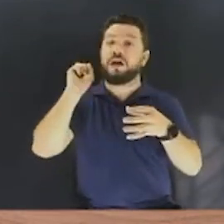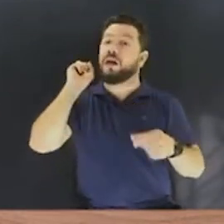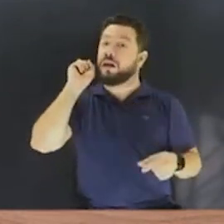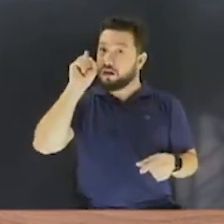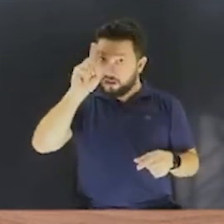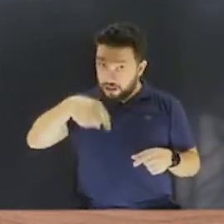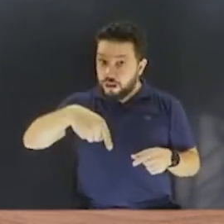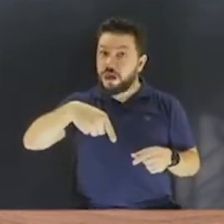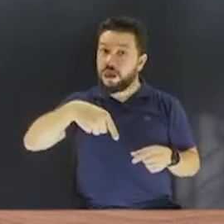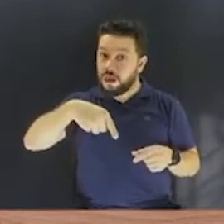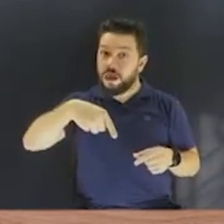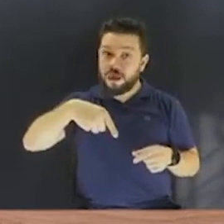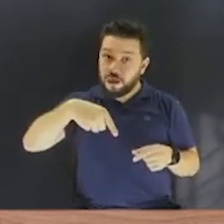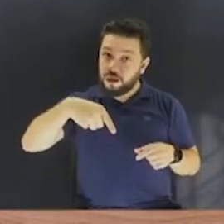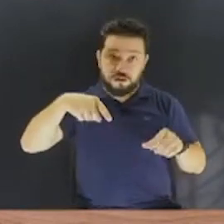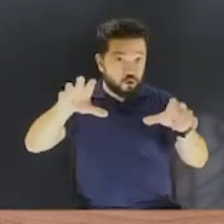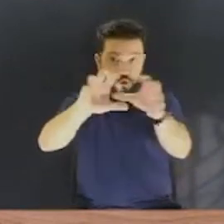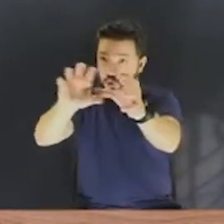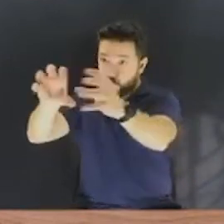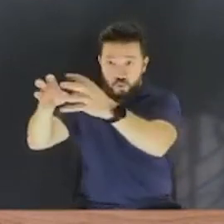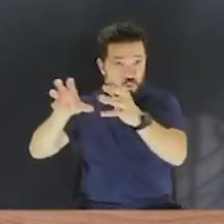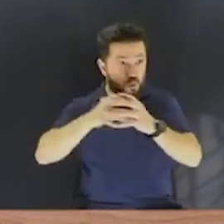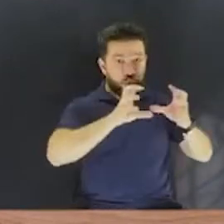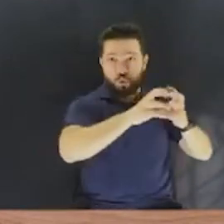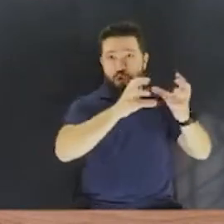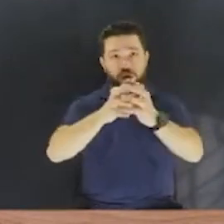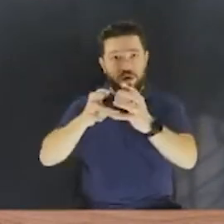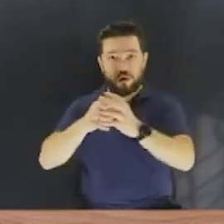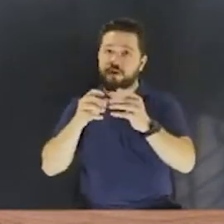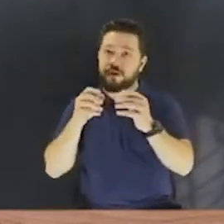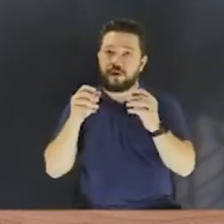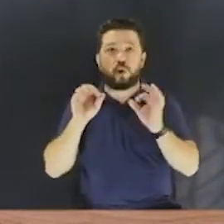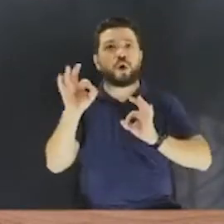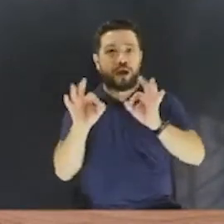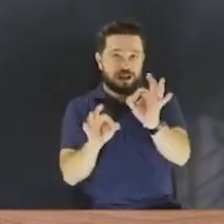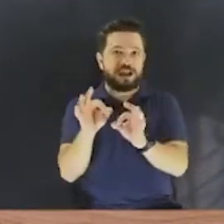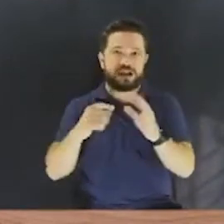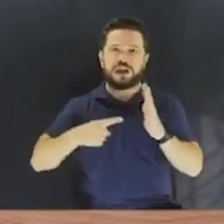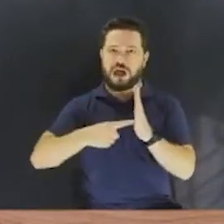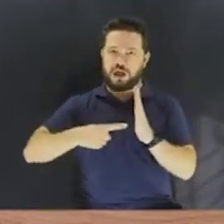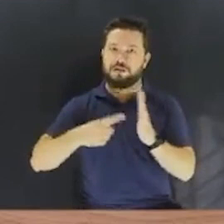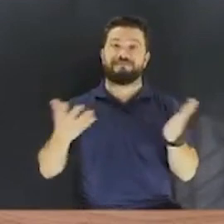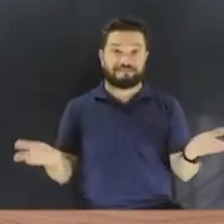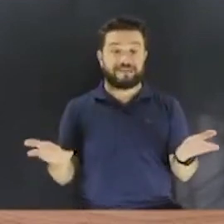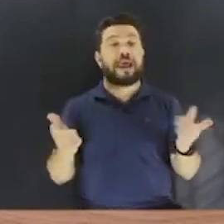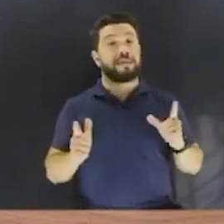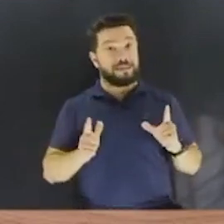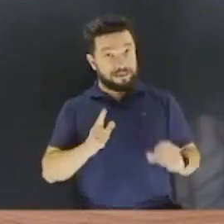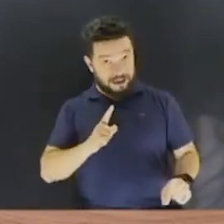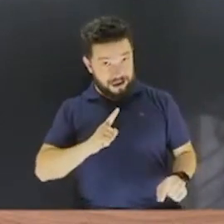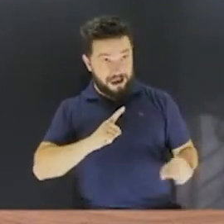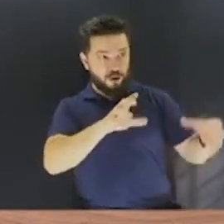Câmara Municipal de Curitiba a o bloco da oposição que consta que conta com a vereadora